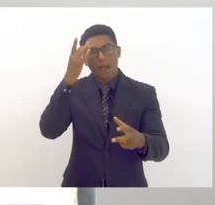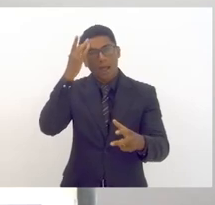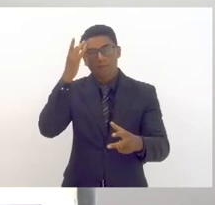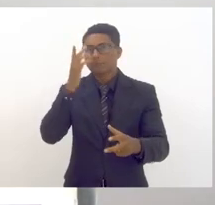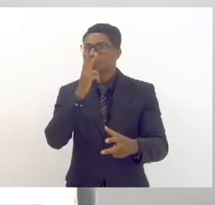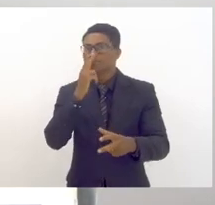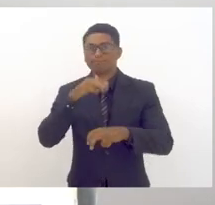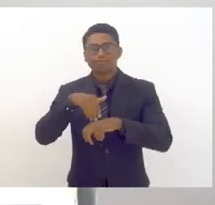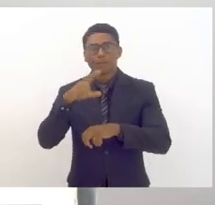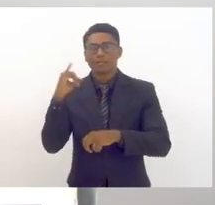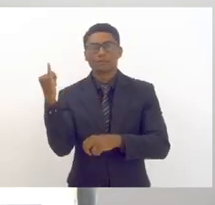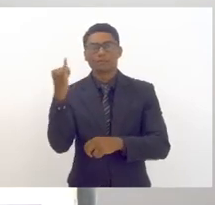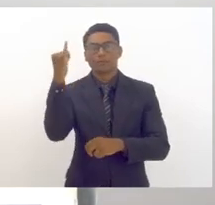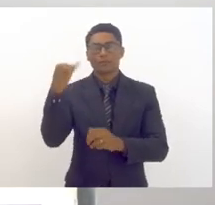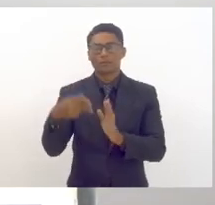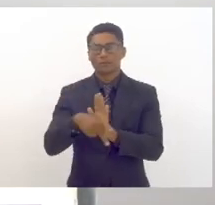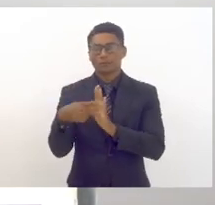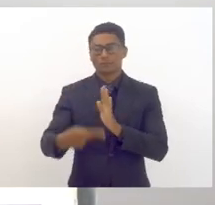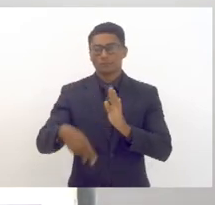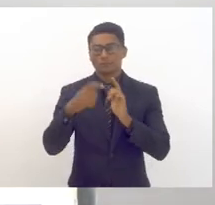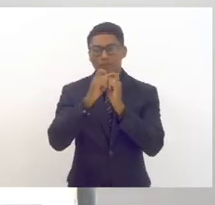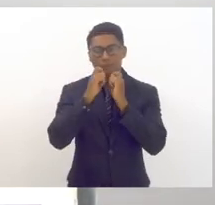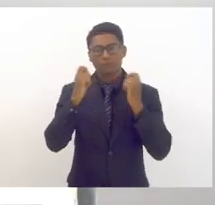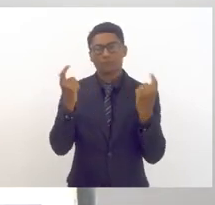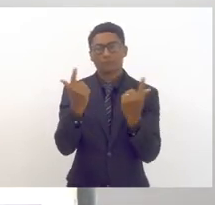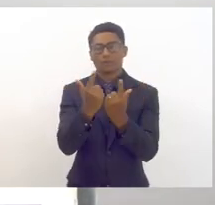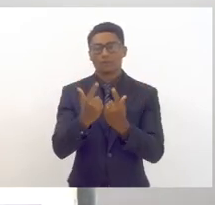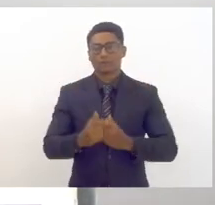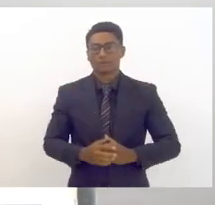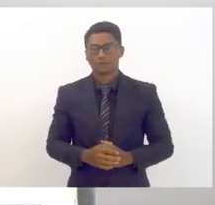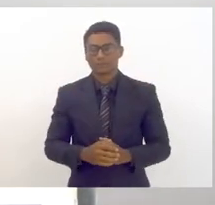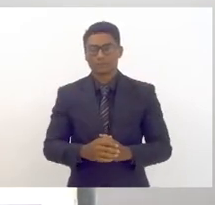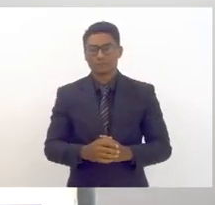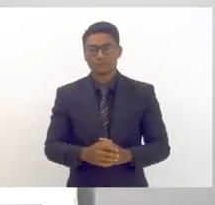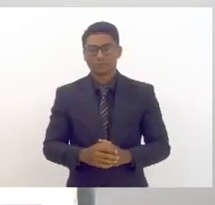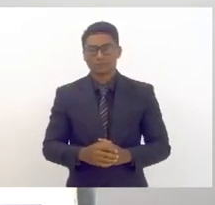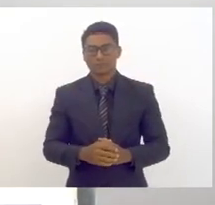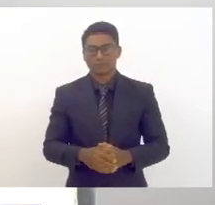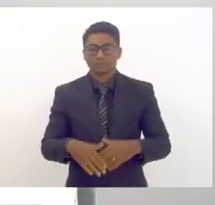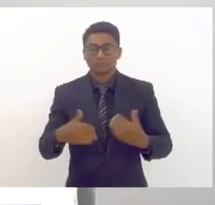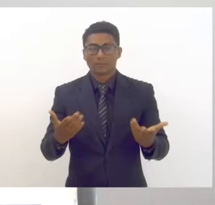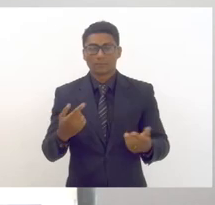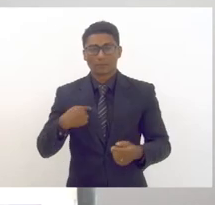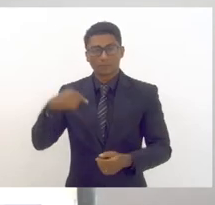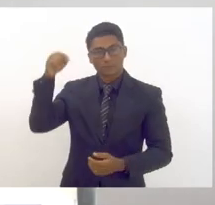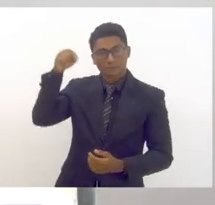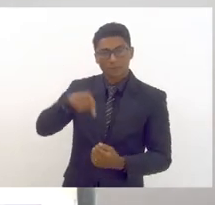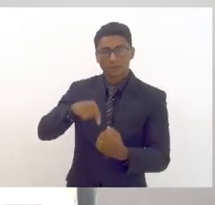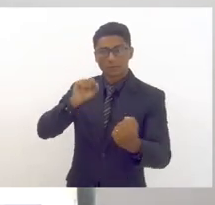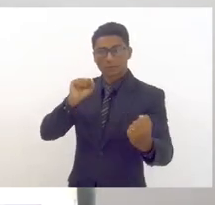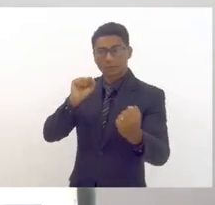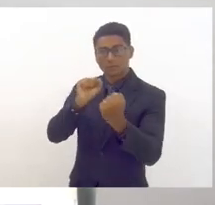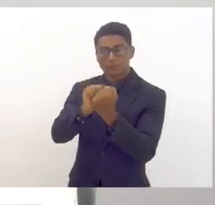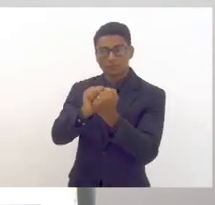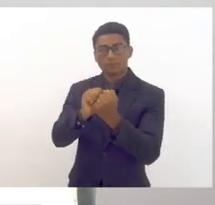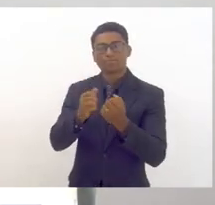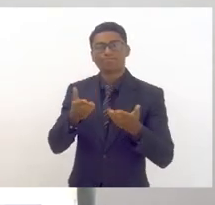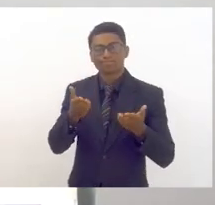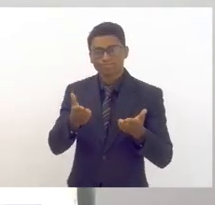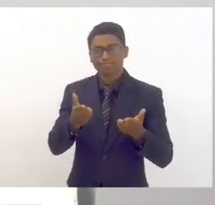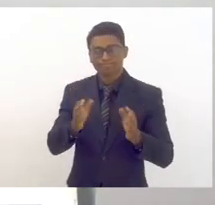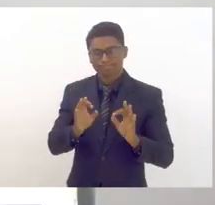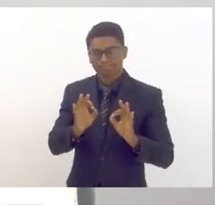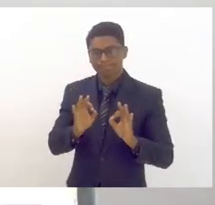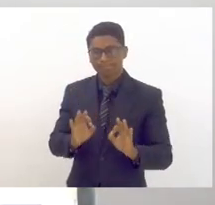tá, Célia? E jamais não poderia deixar de estar aqui contigo, poderia,